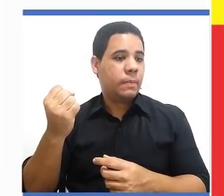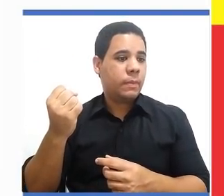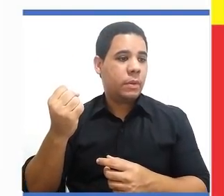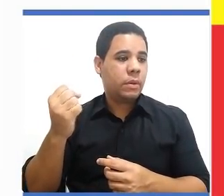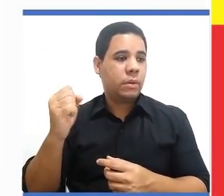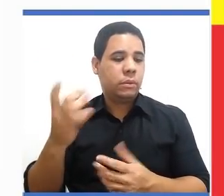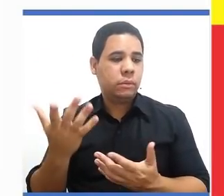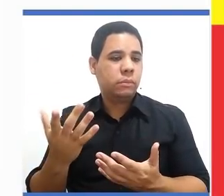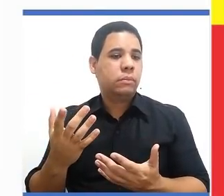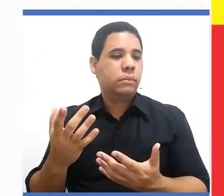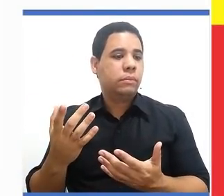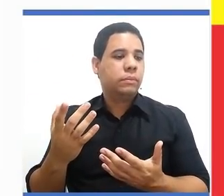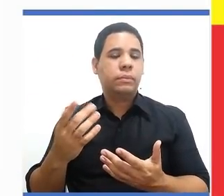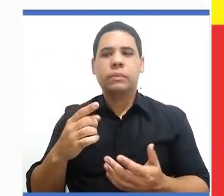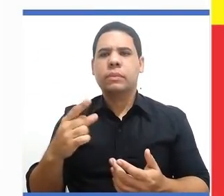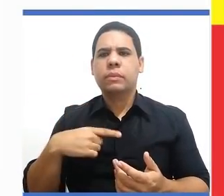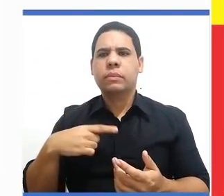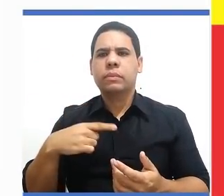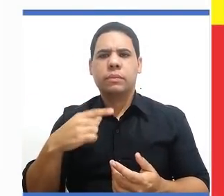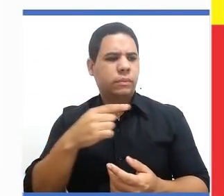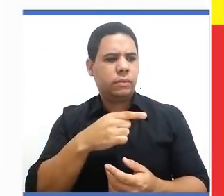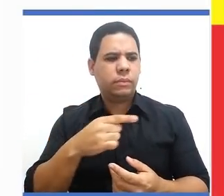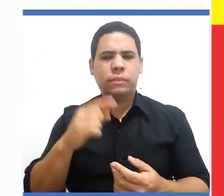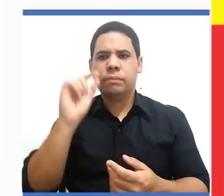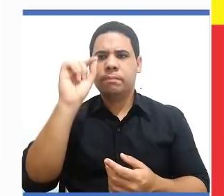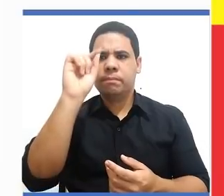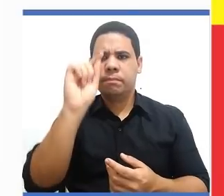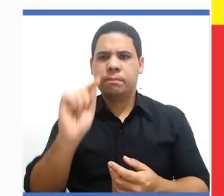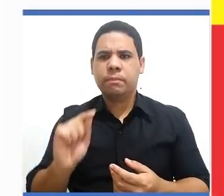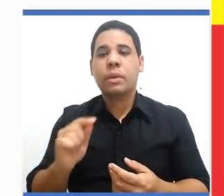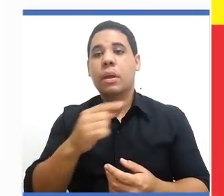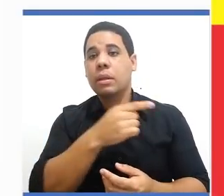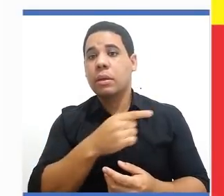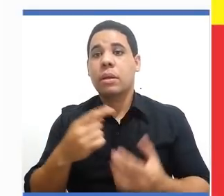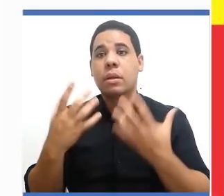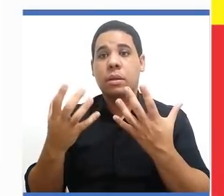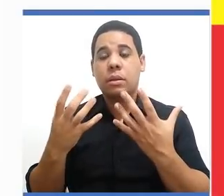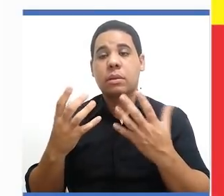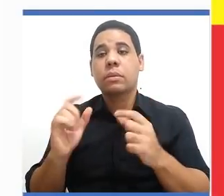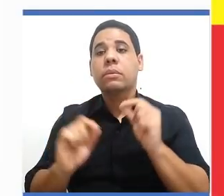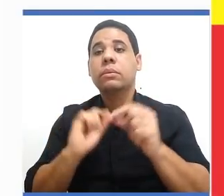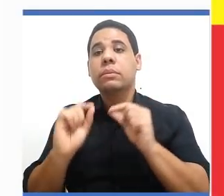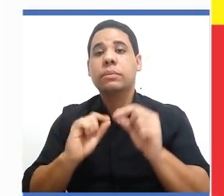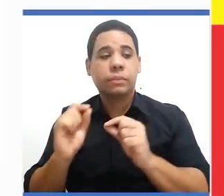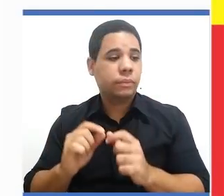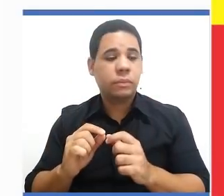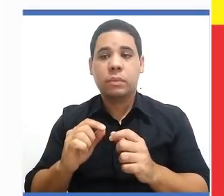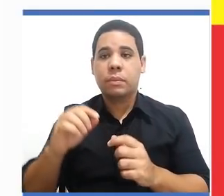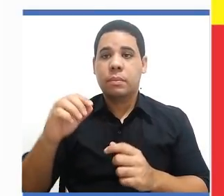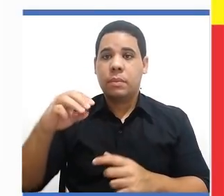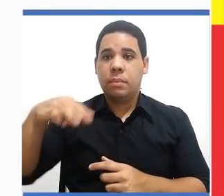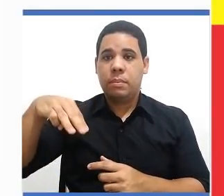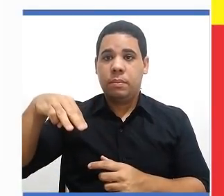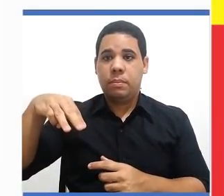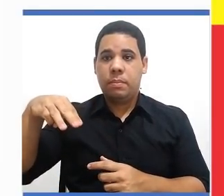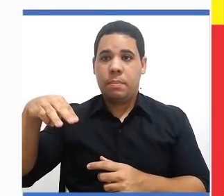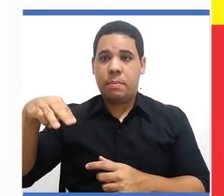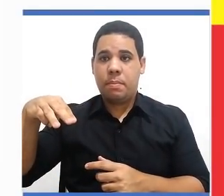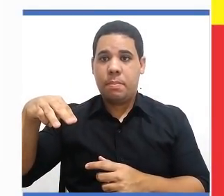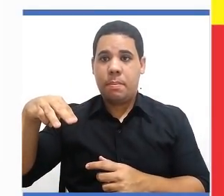170 centímetros. E nós temos essas alternativas. Então, se ele quer para